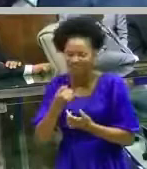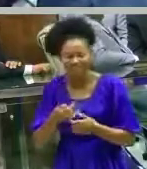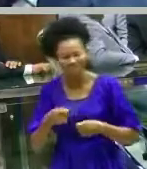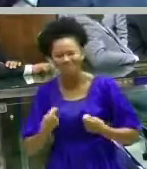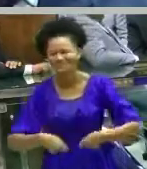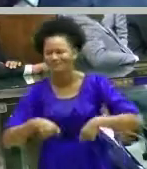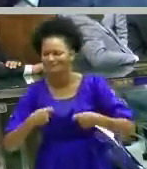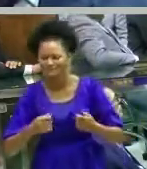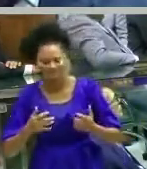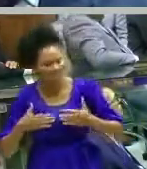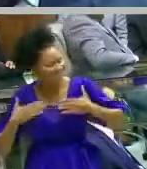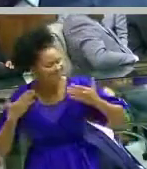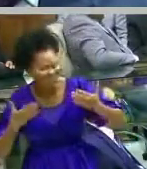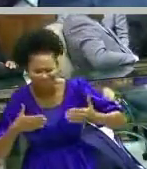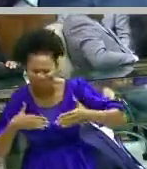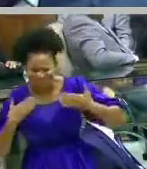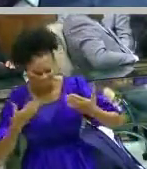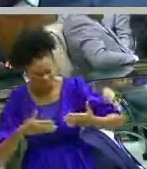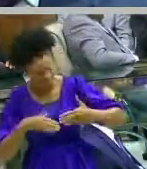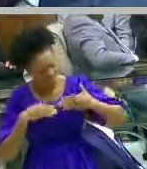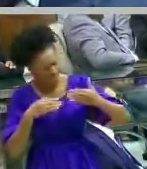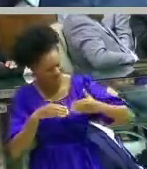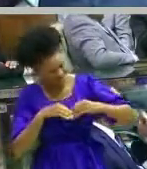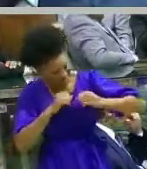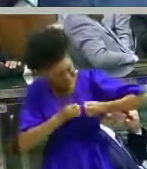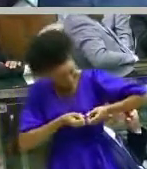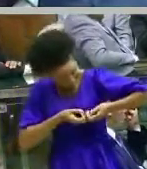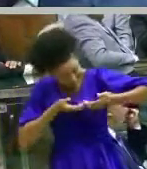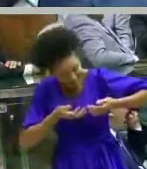alegra o teu